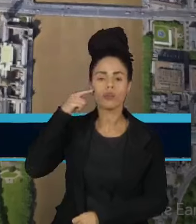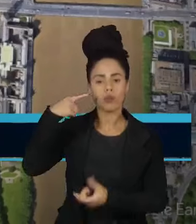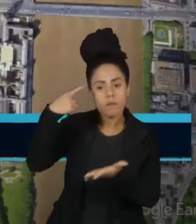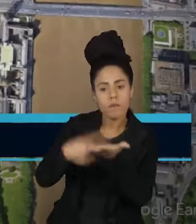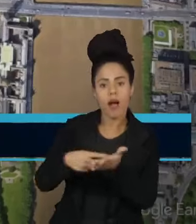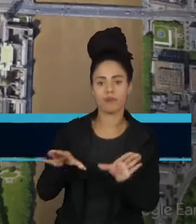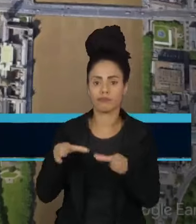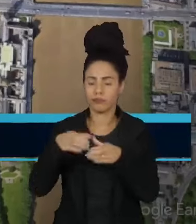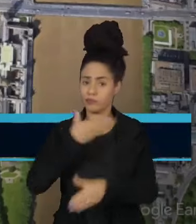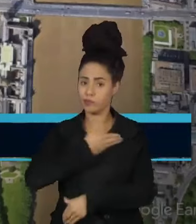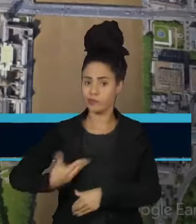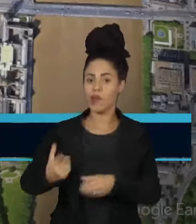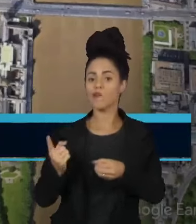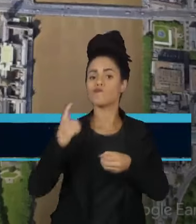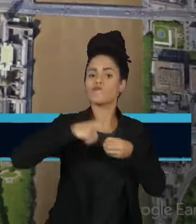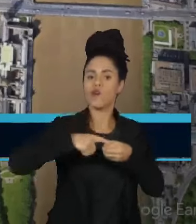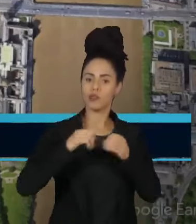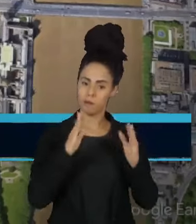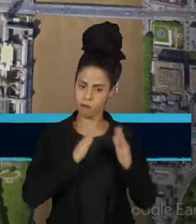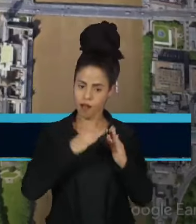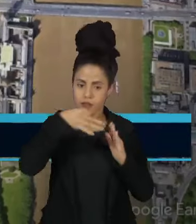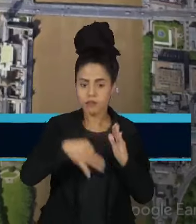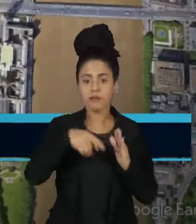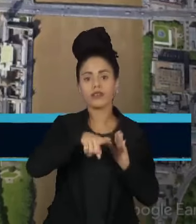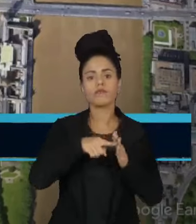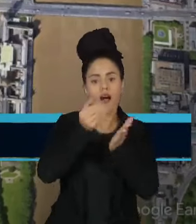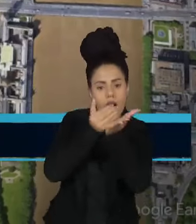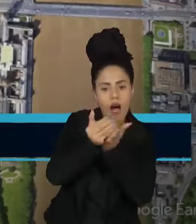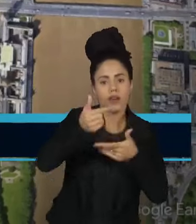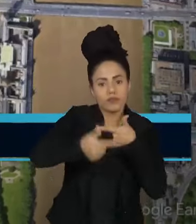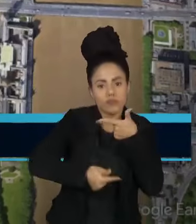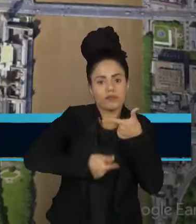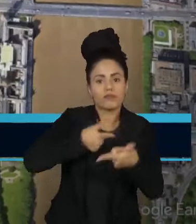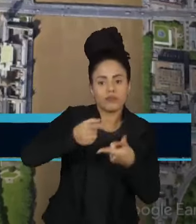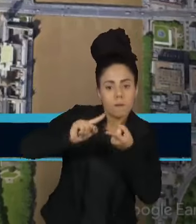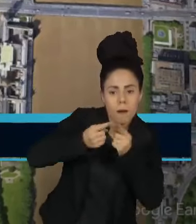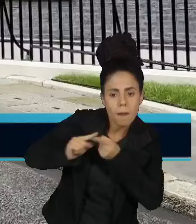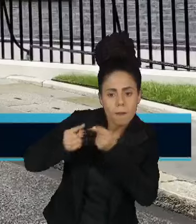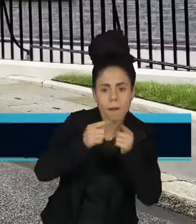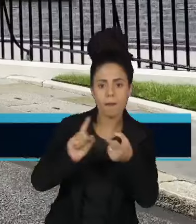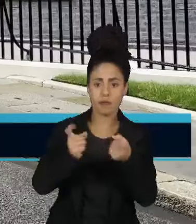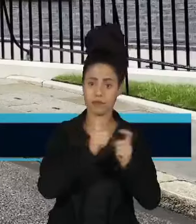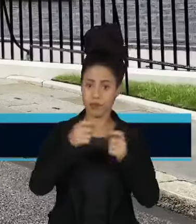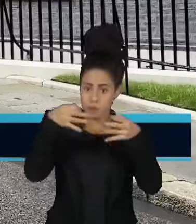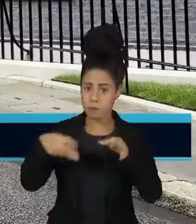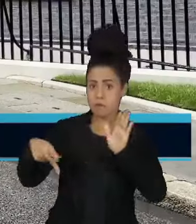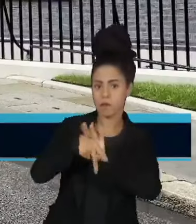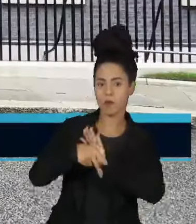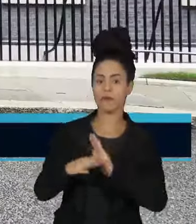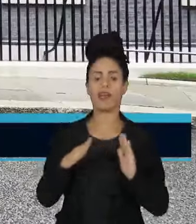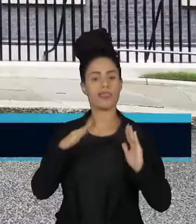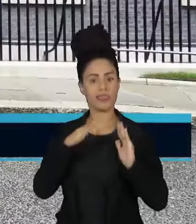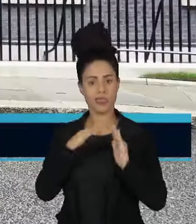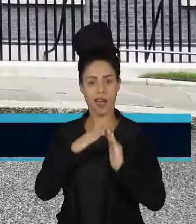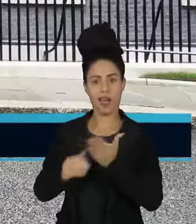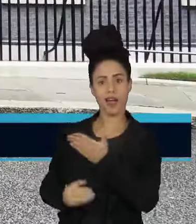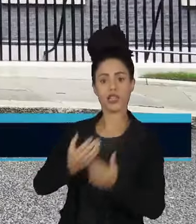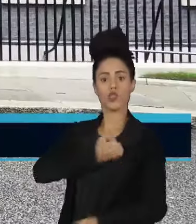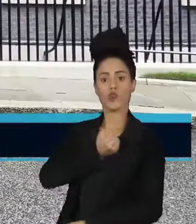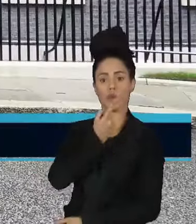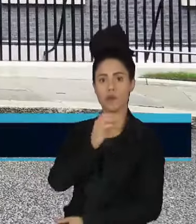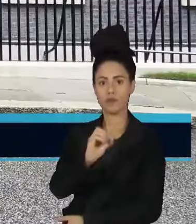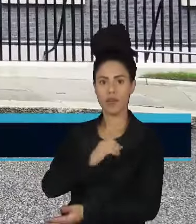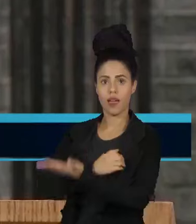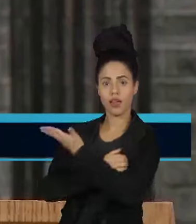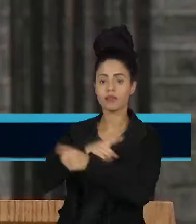governo ele volta pra casa oficial e começa as suas articulações políticas na frente da casa de número 10 por